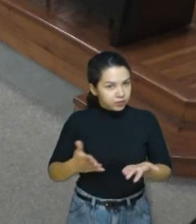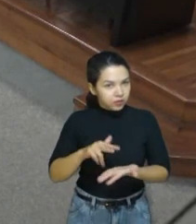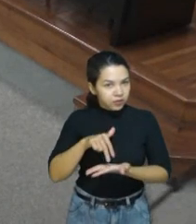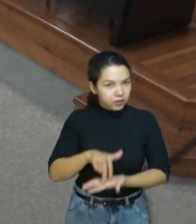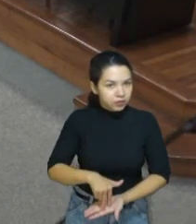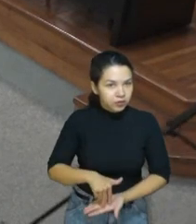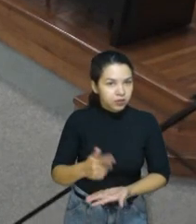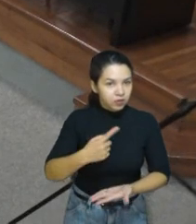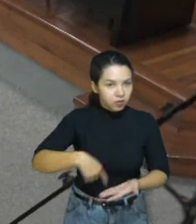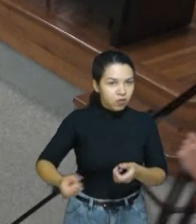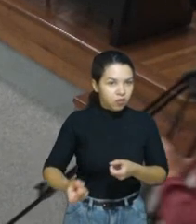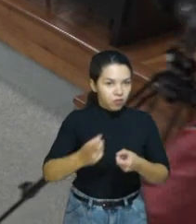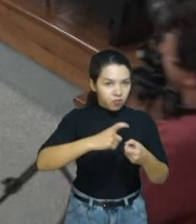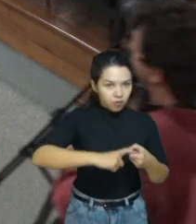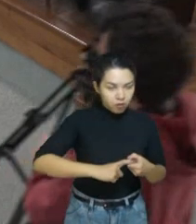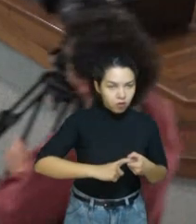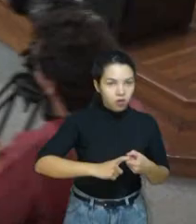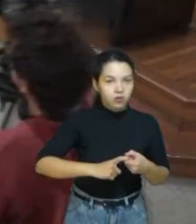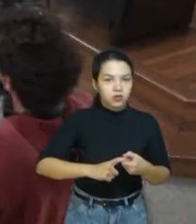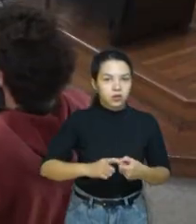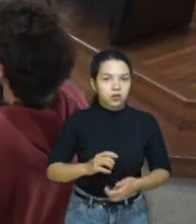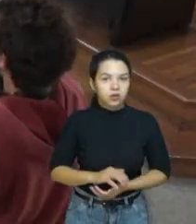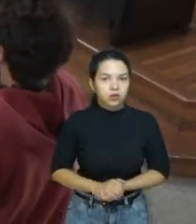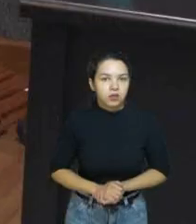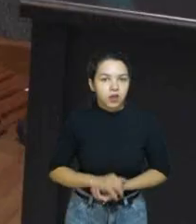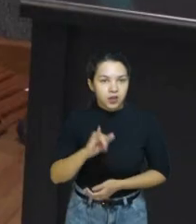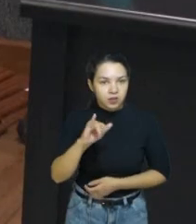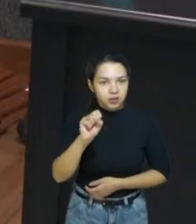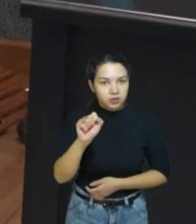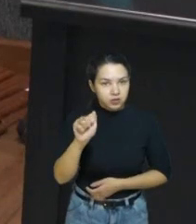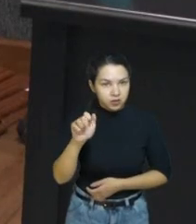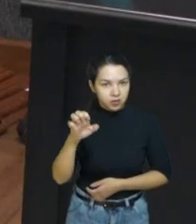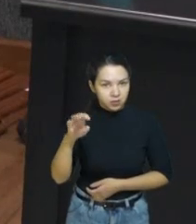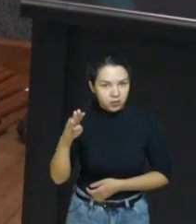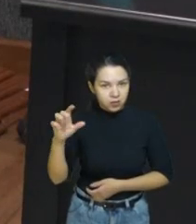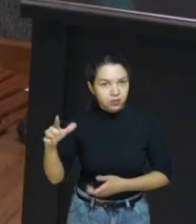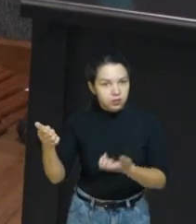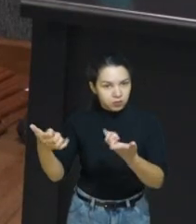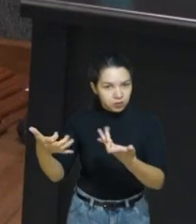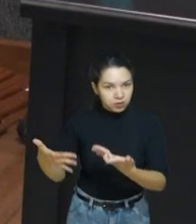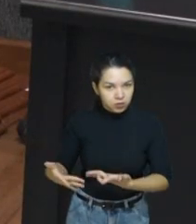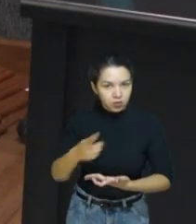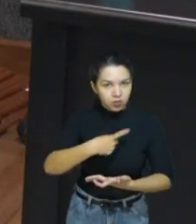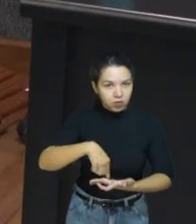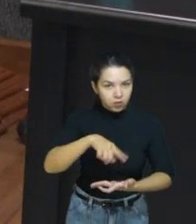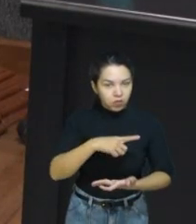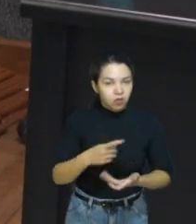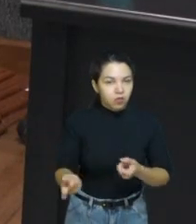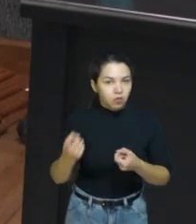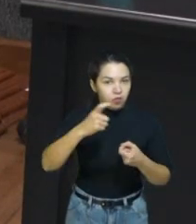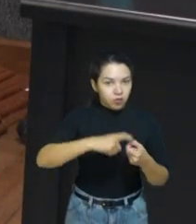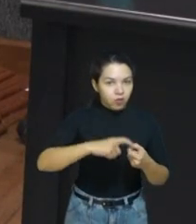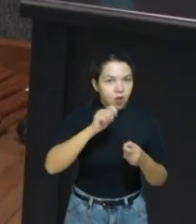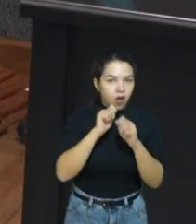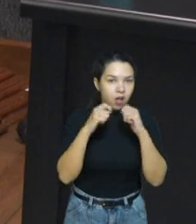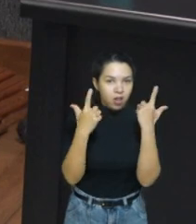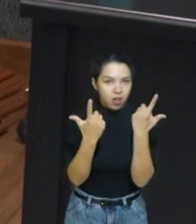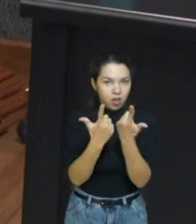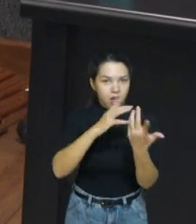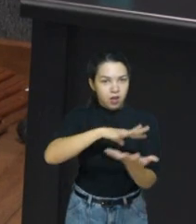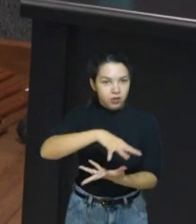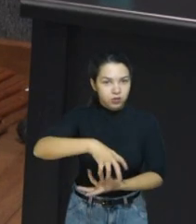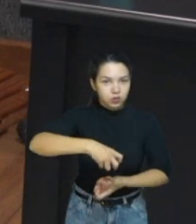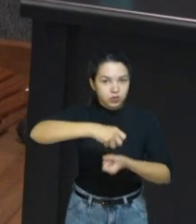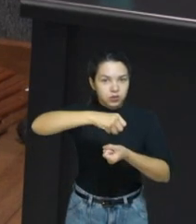A gente está retomando, conforme a Isabel colocou para nós, né? A gente está retomando o Alesse